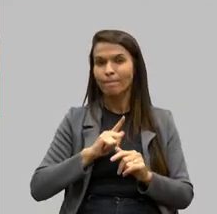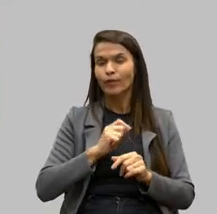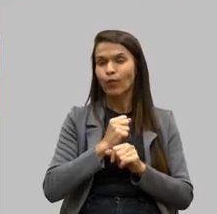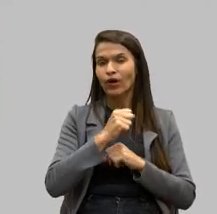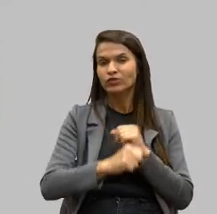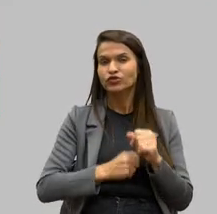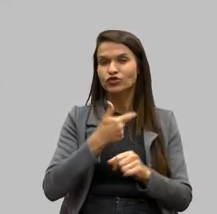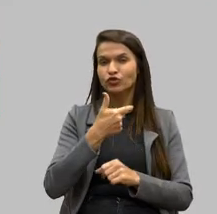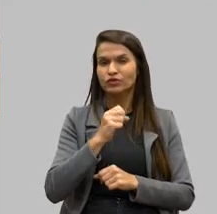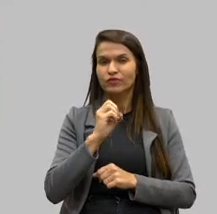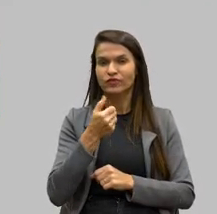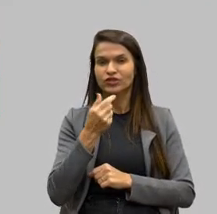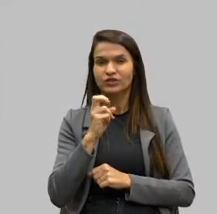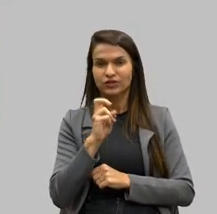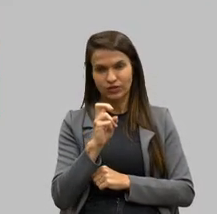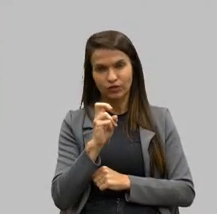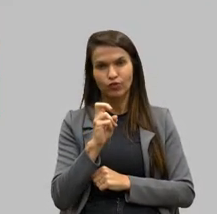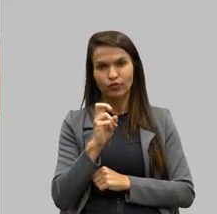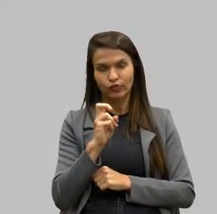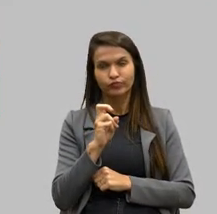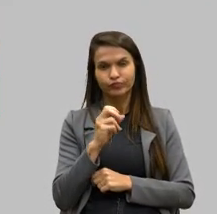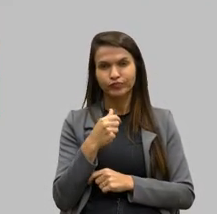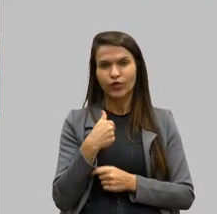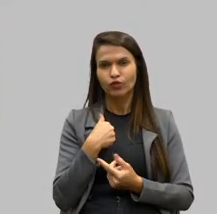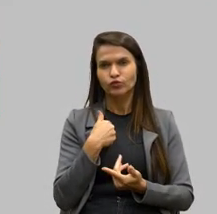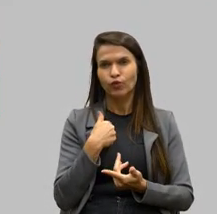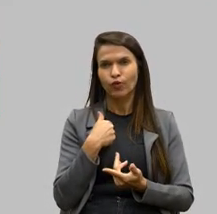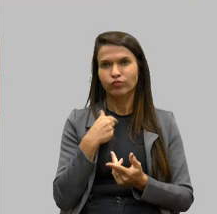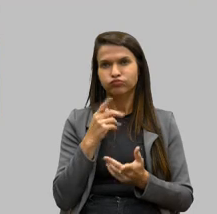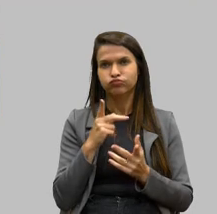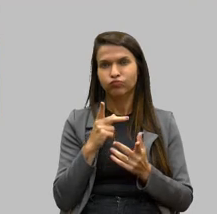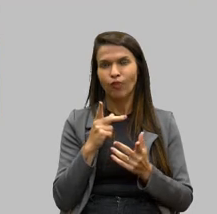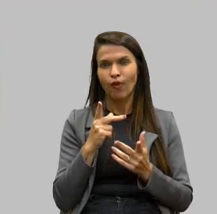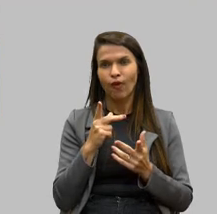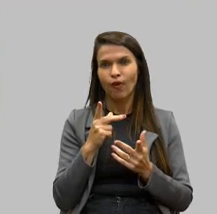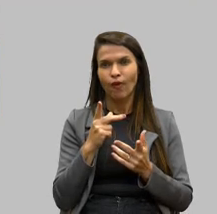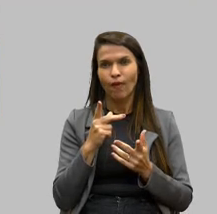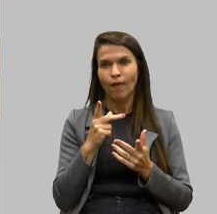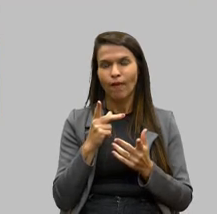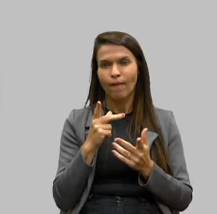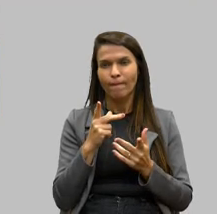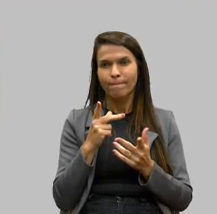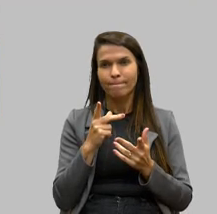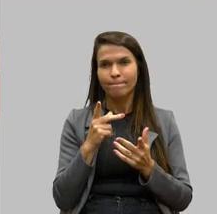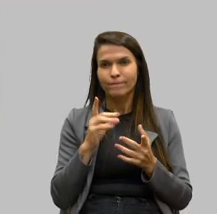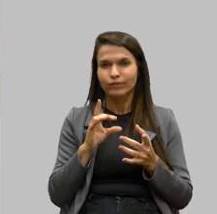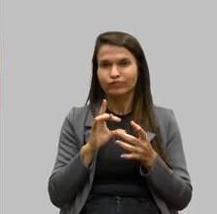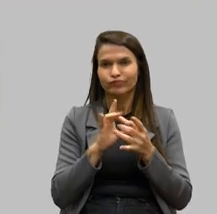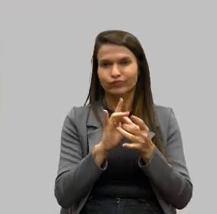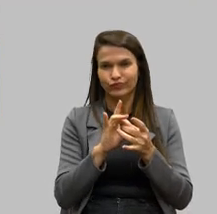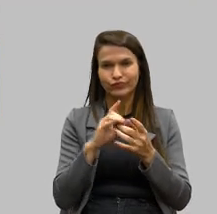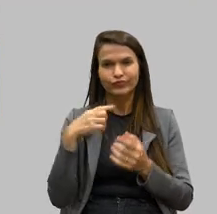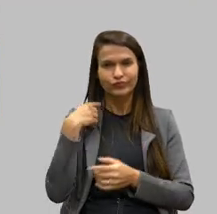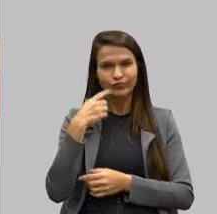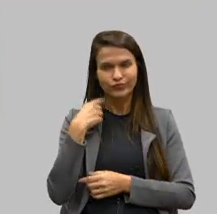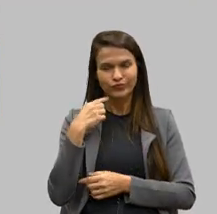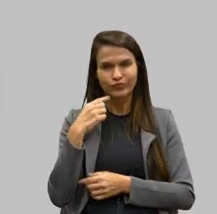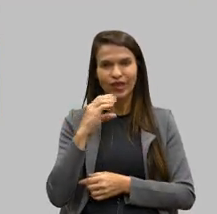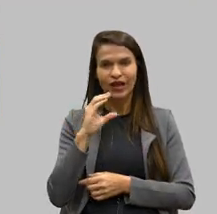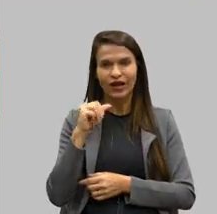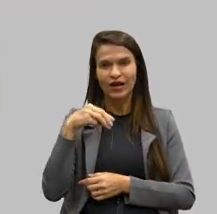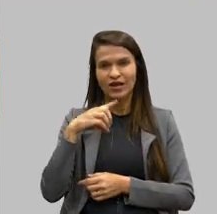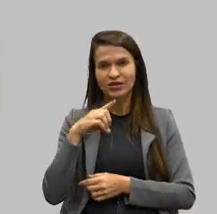Eu estou copiando o questionamento do deputado Enes Cândido, ele me inspirou, você perguntou da municipalização, aí eu lembrei,